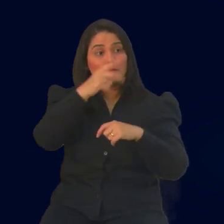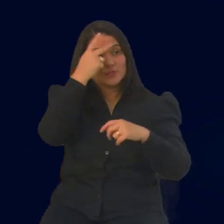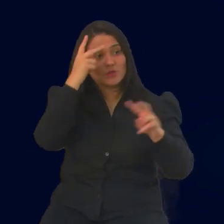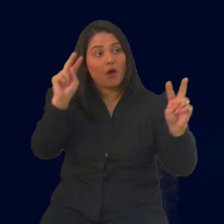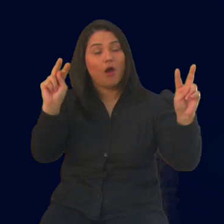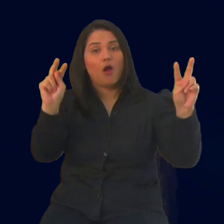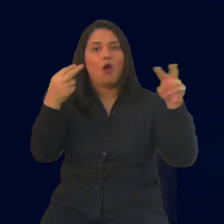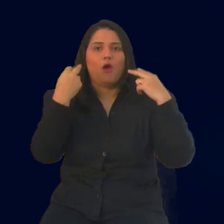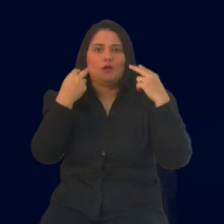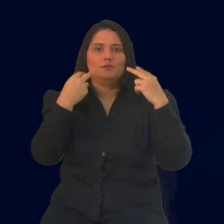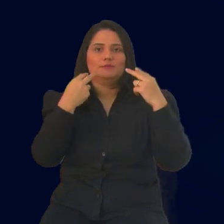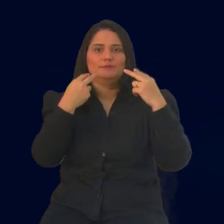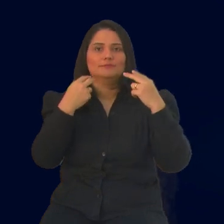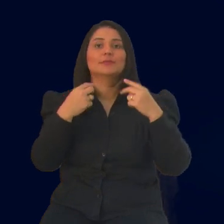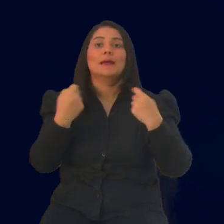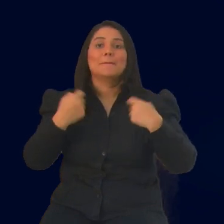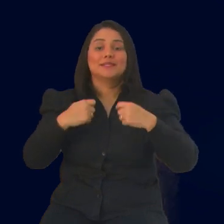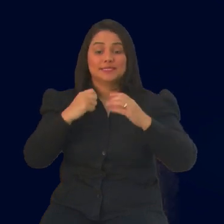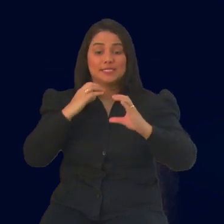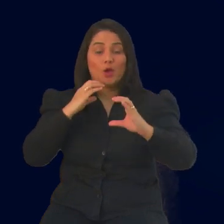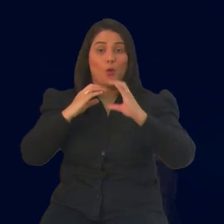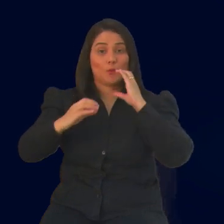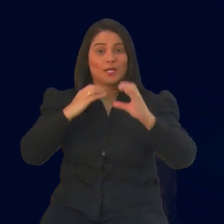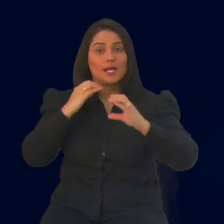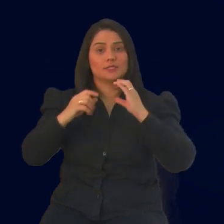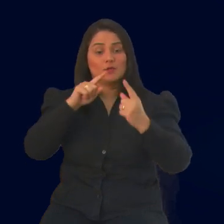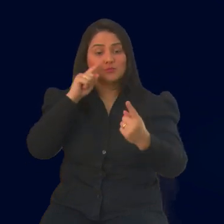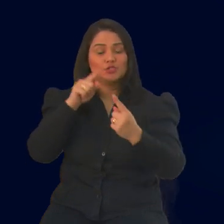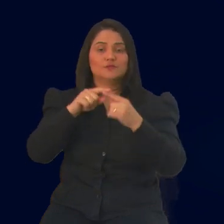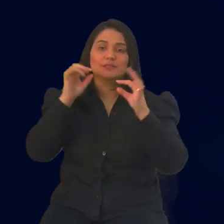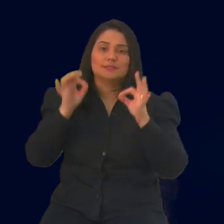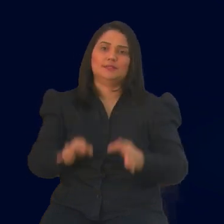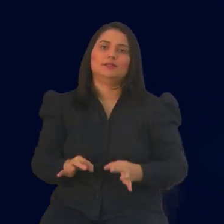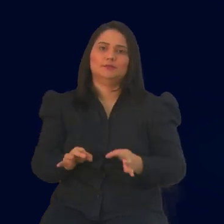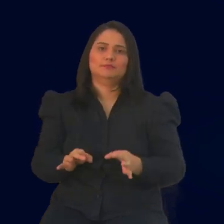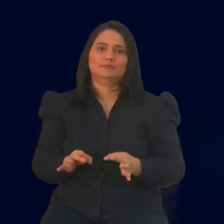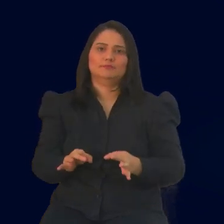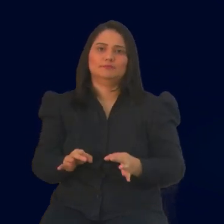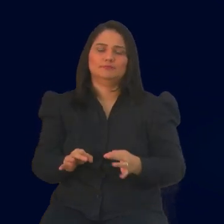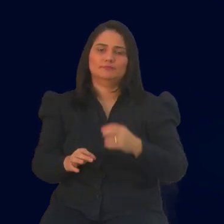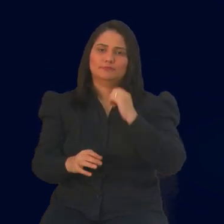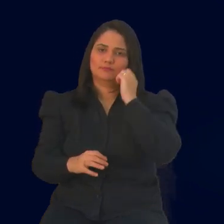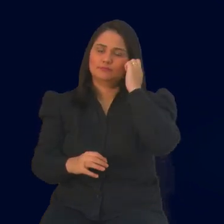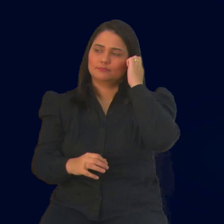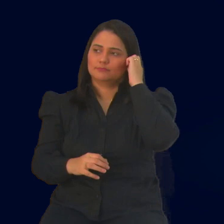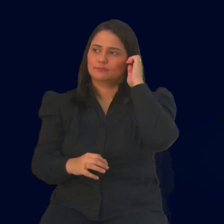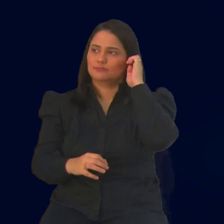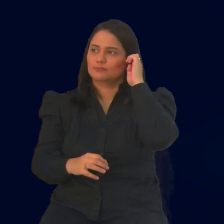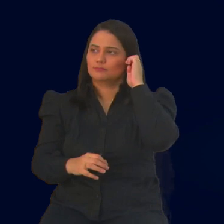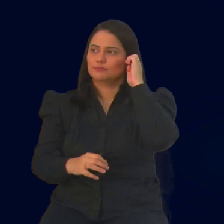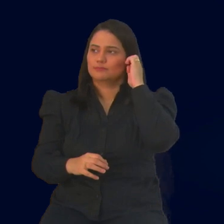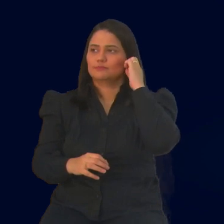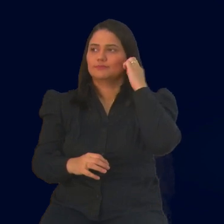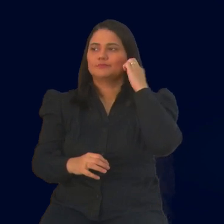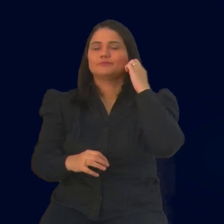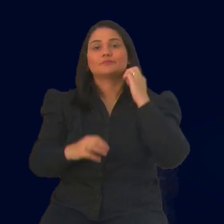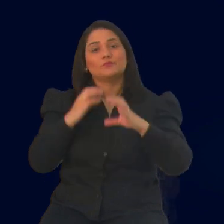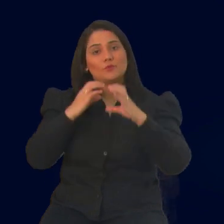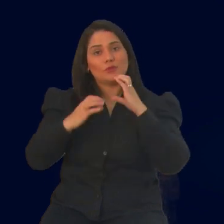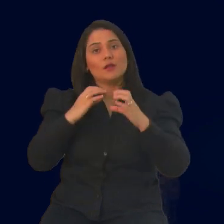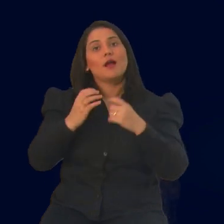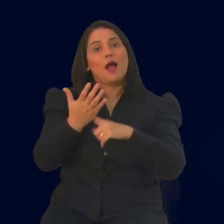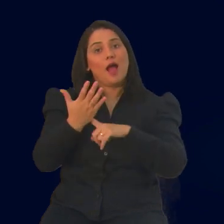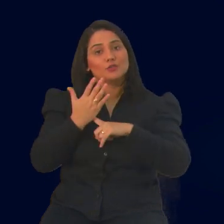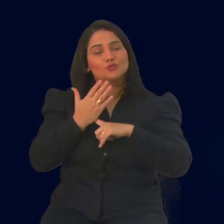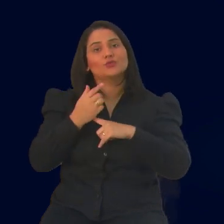comunicação assertiva faz com que nós tenhamos vez e voz. E é para isso que eu estou aqui,